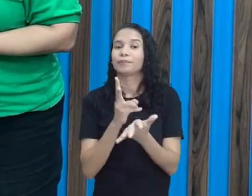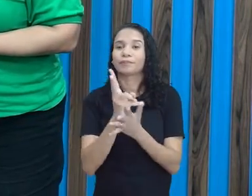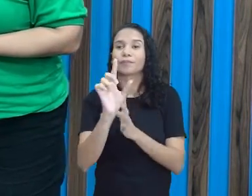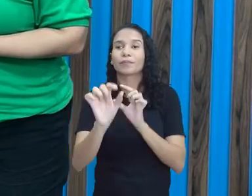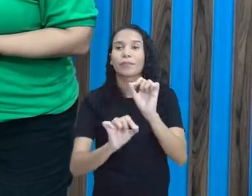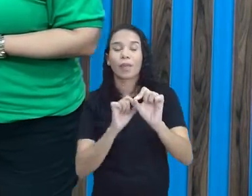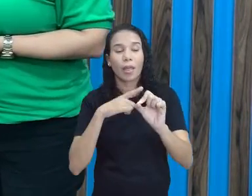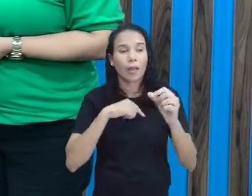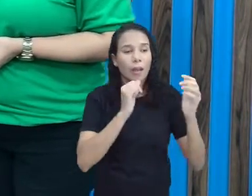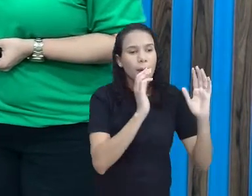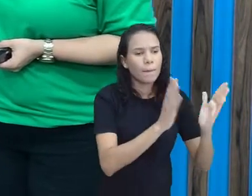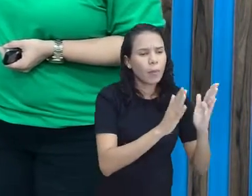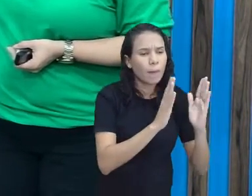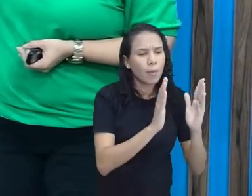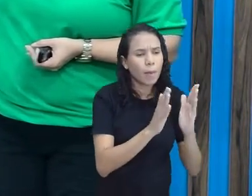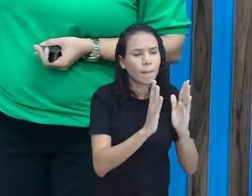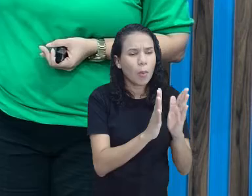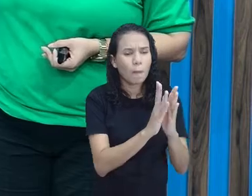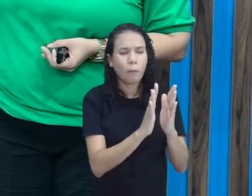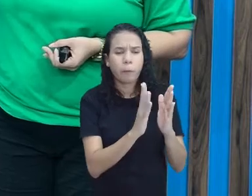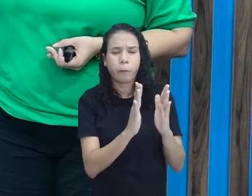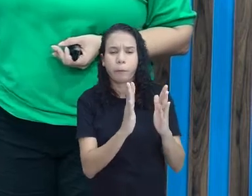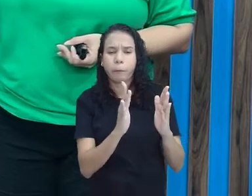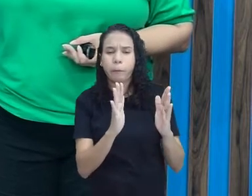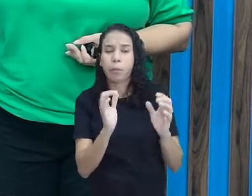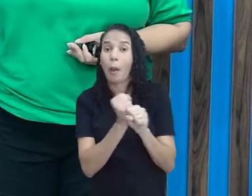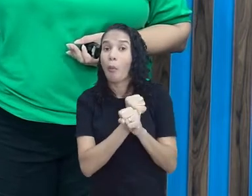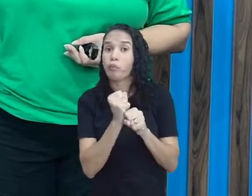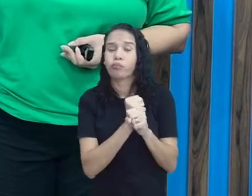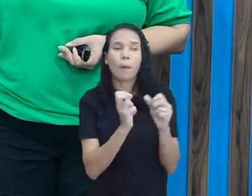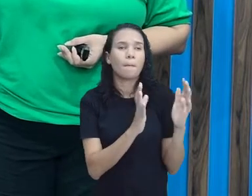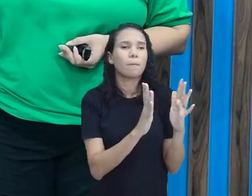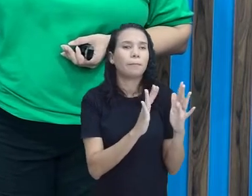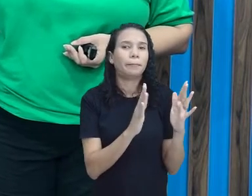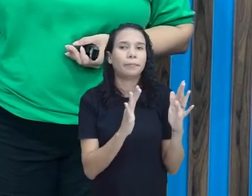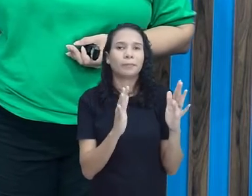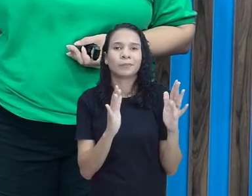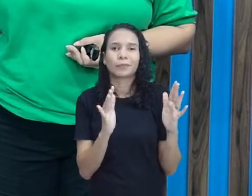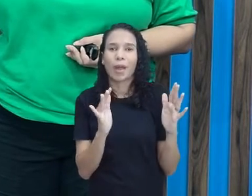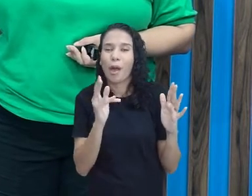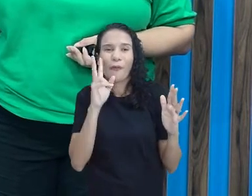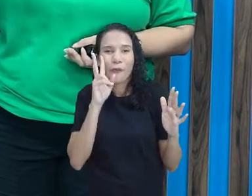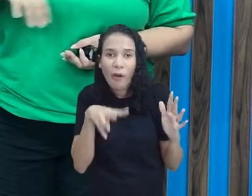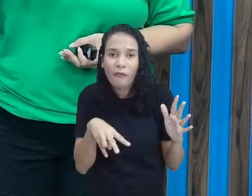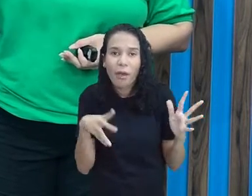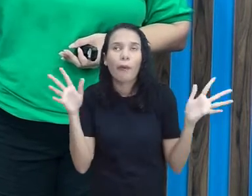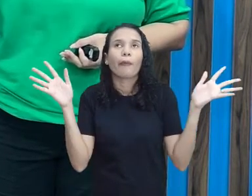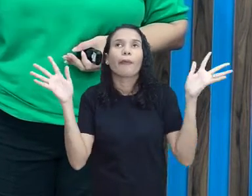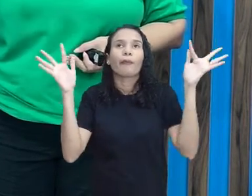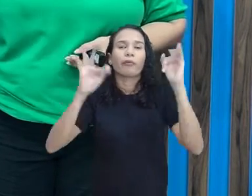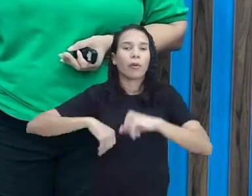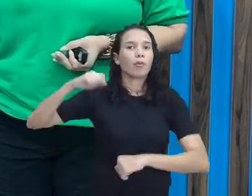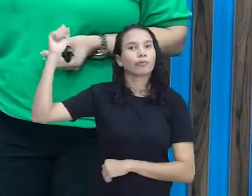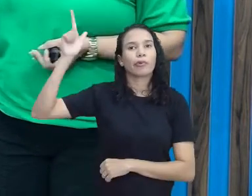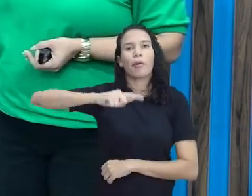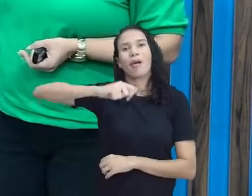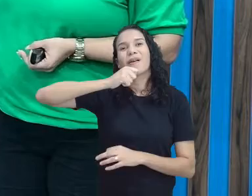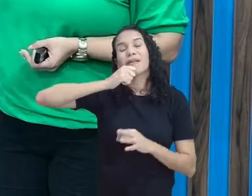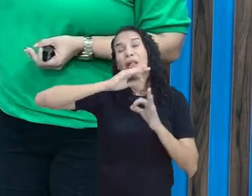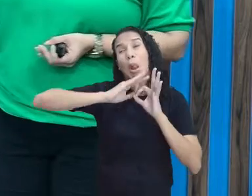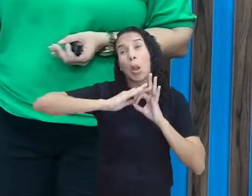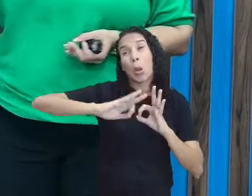vai passando-se bilhões e bilhões de anos, gente, que a gente nunca vai conseguir ver esse final do Sol aí, porque tá muito longe